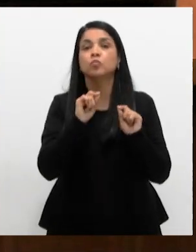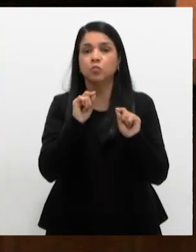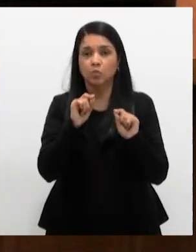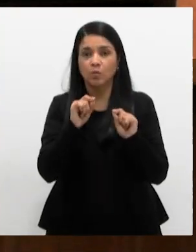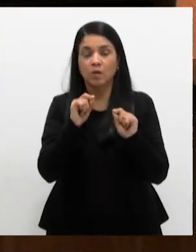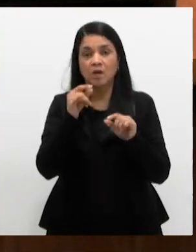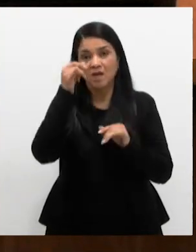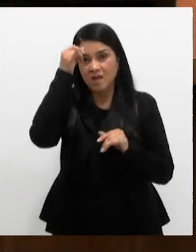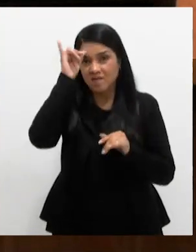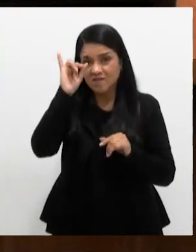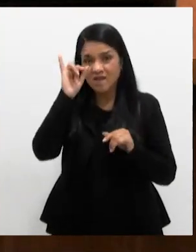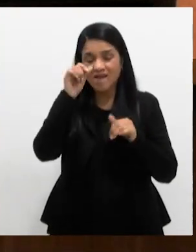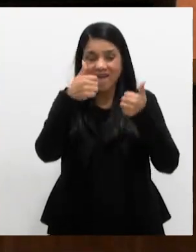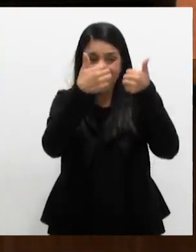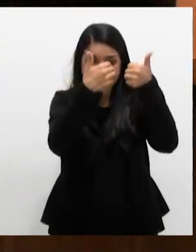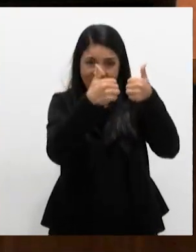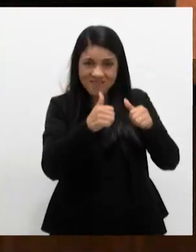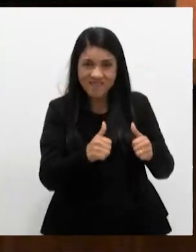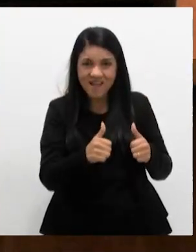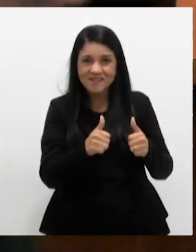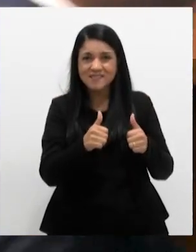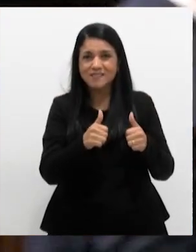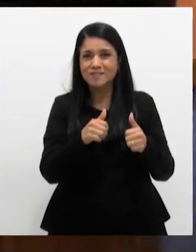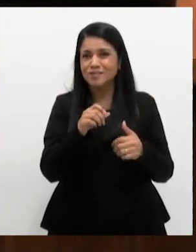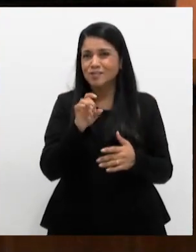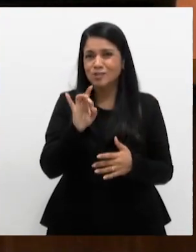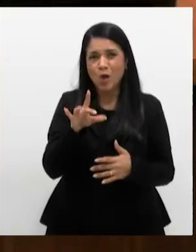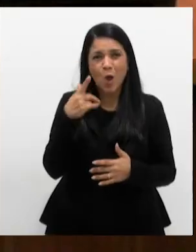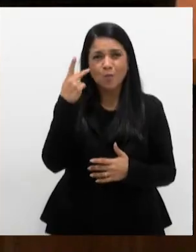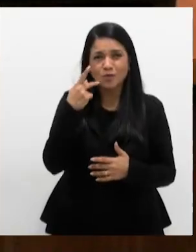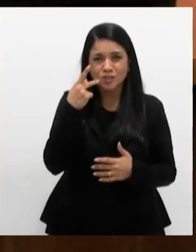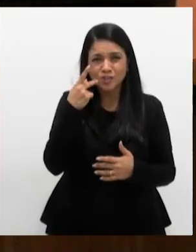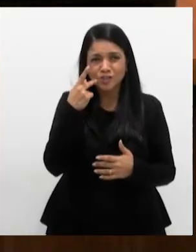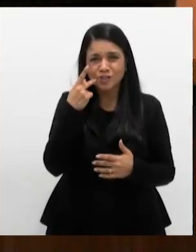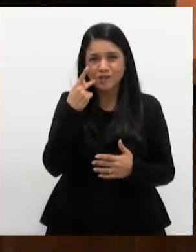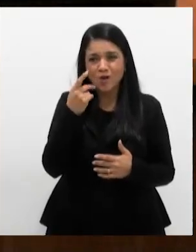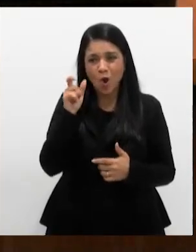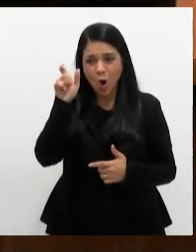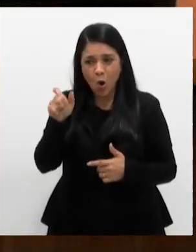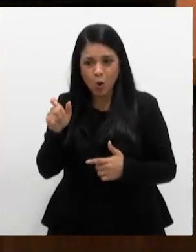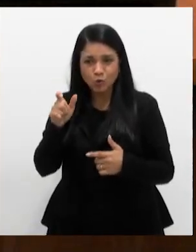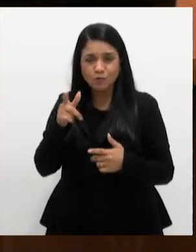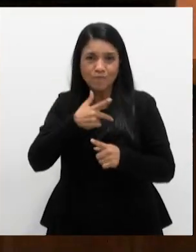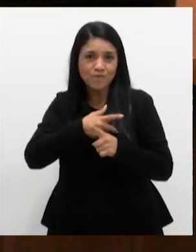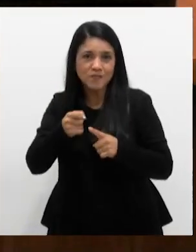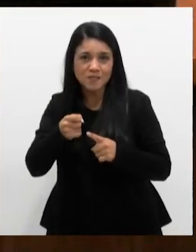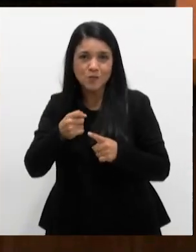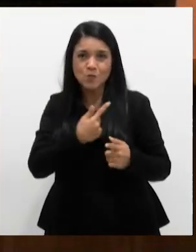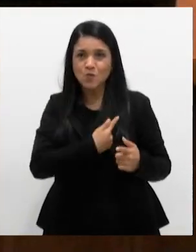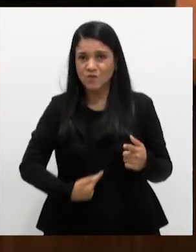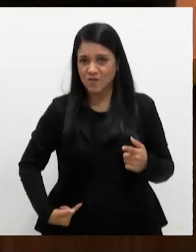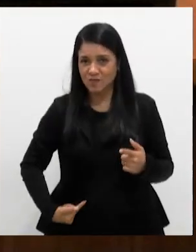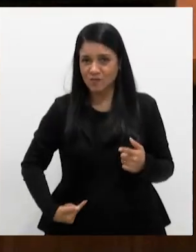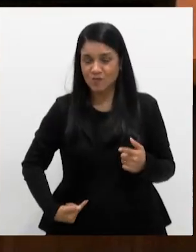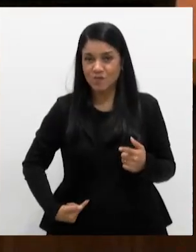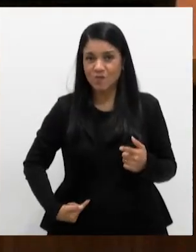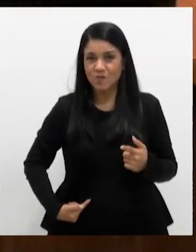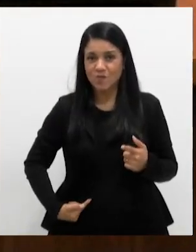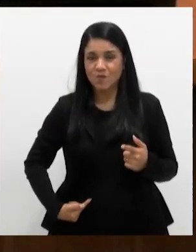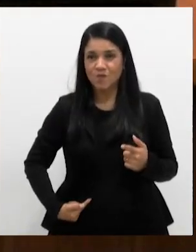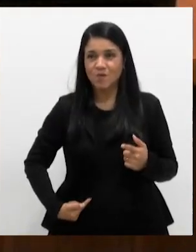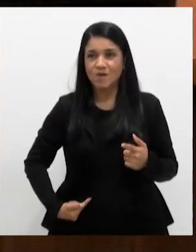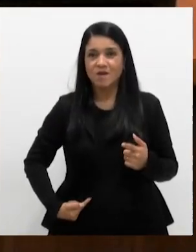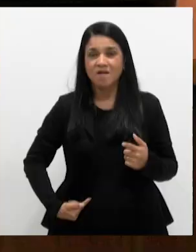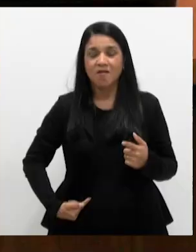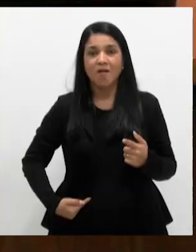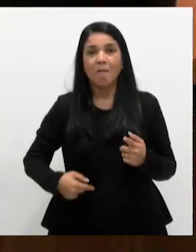uma análise meramente política de ter um adversário momentaneamente ocupando o cargo de governador possa retaliar